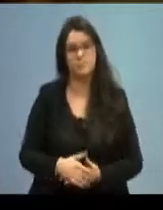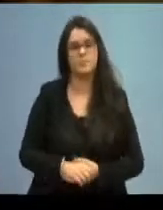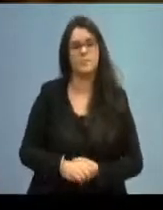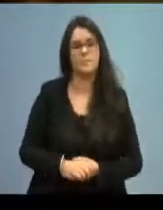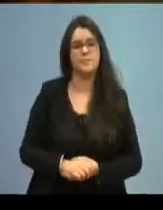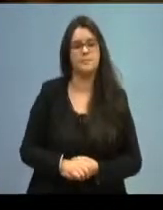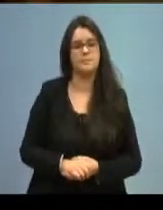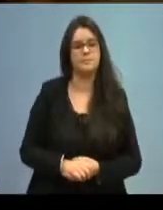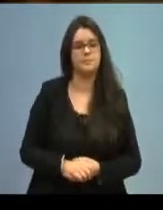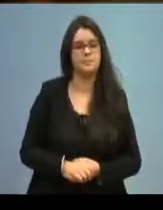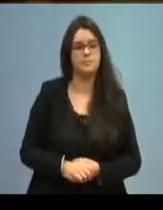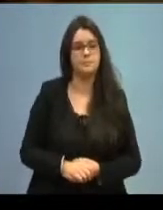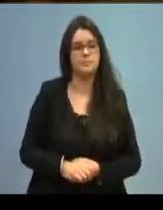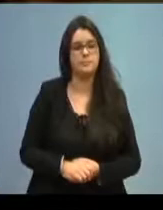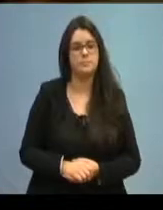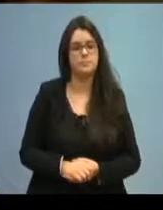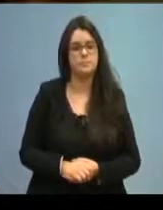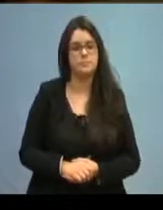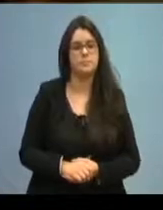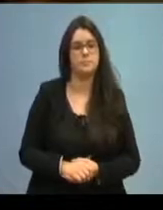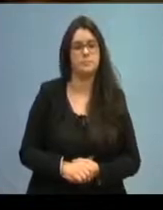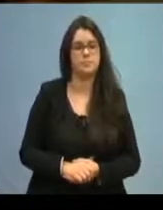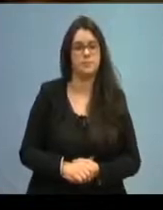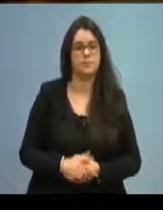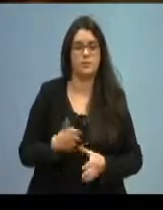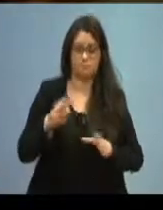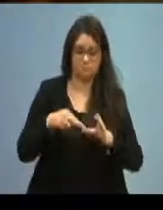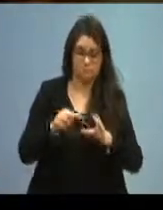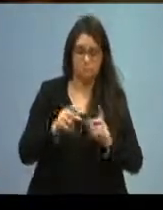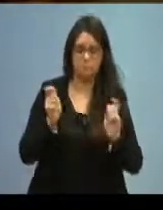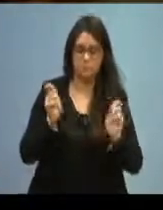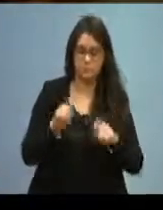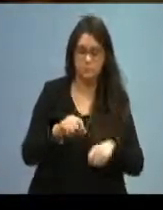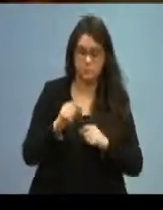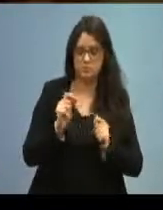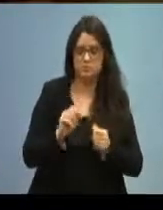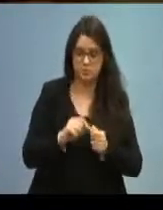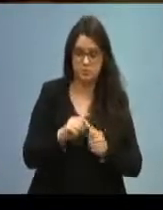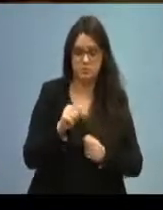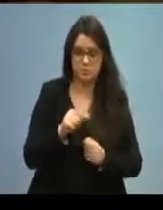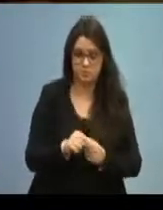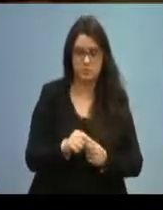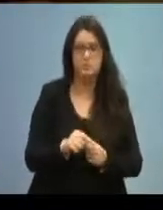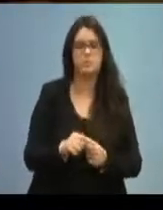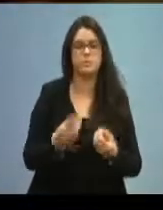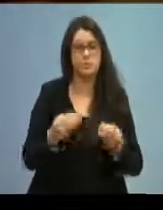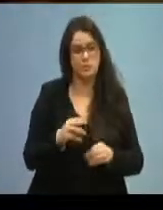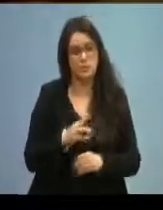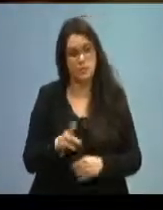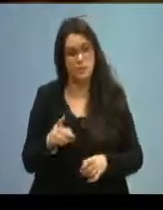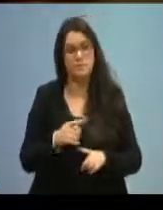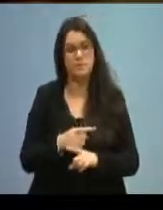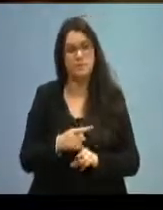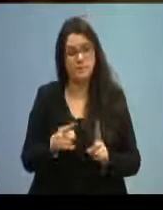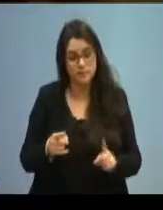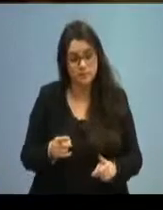ela é das nossas atribuições fazer a denominação, desde que esteja